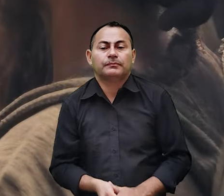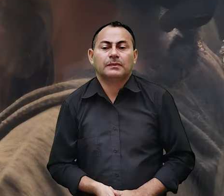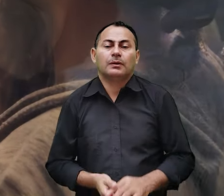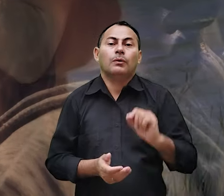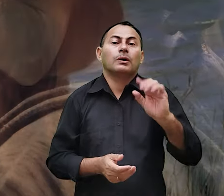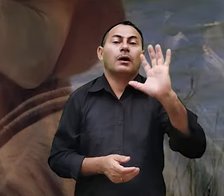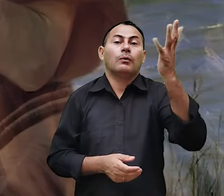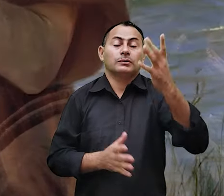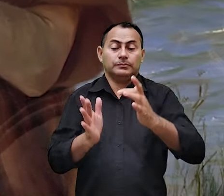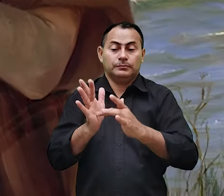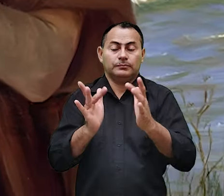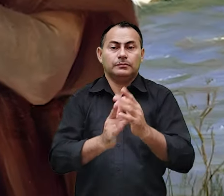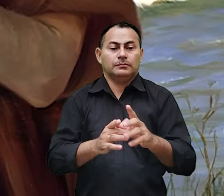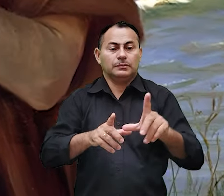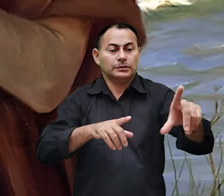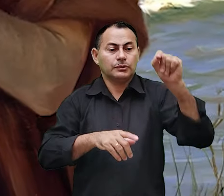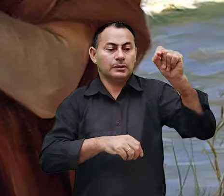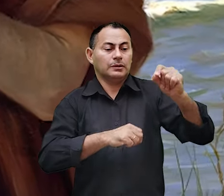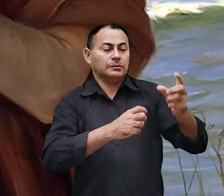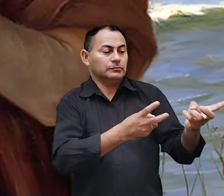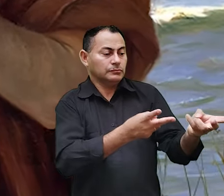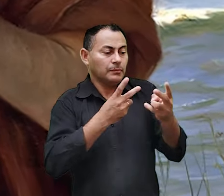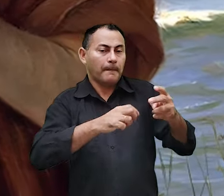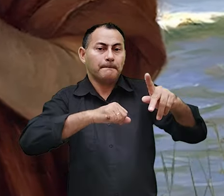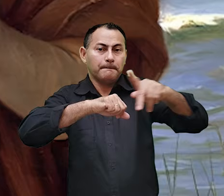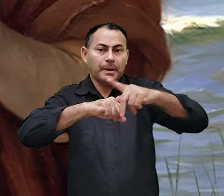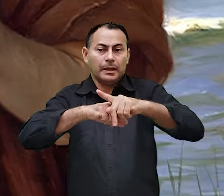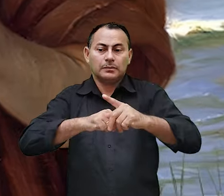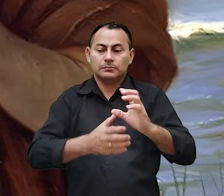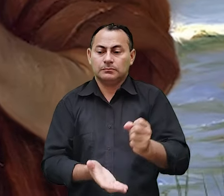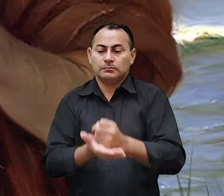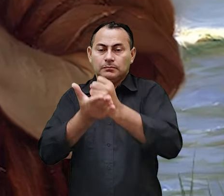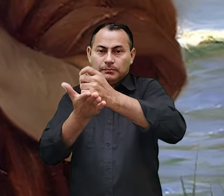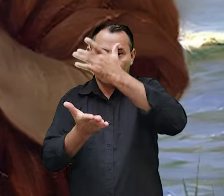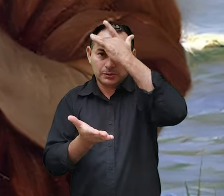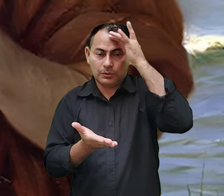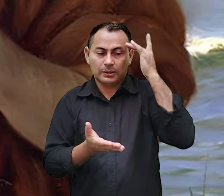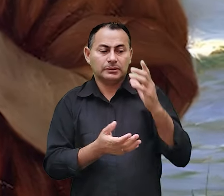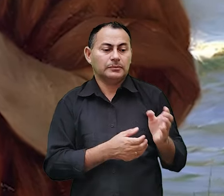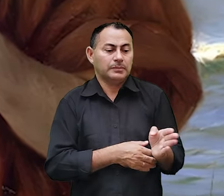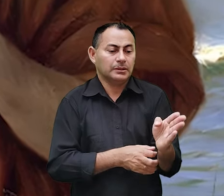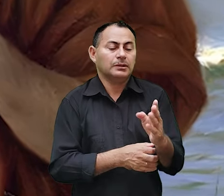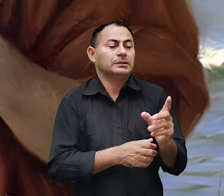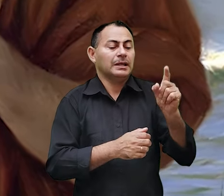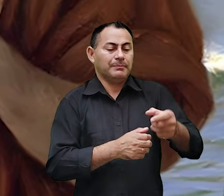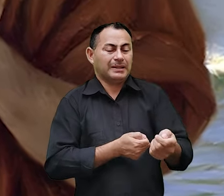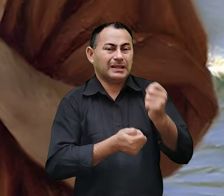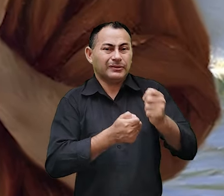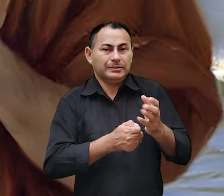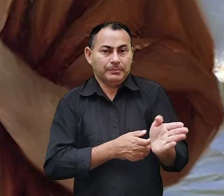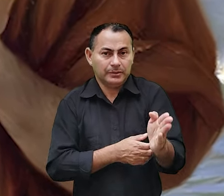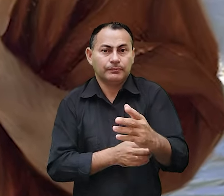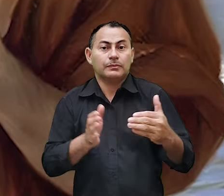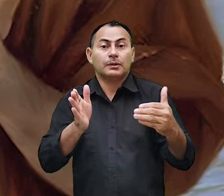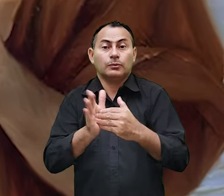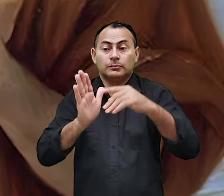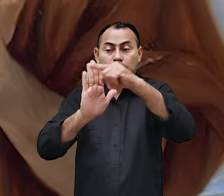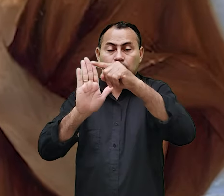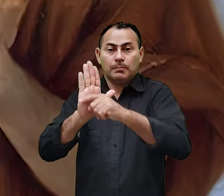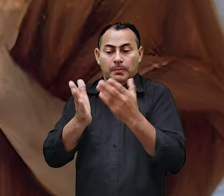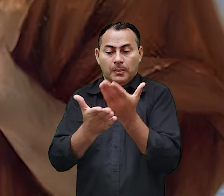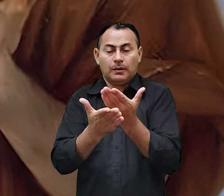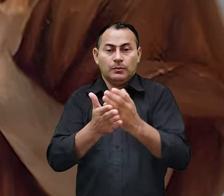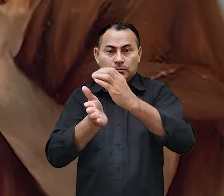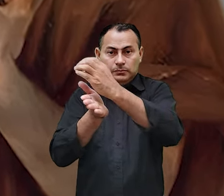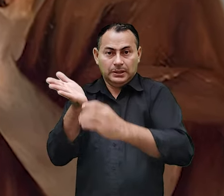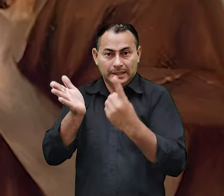manifesto? Foi o que aconteceu quando Jesus recrutou Pedro para ser pescador de homens, ao invés de pescador de peixes. No